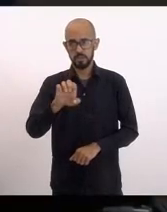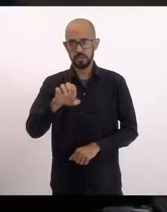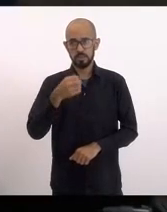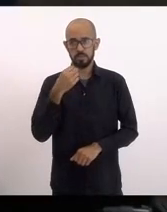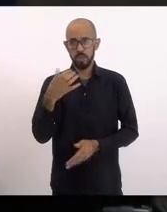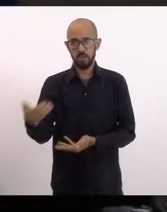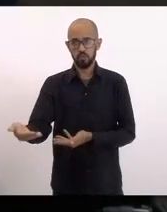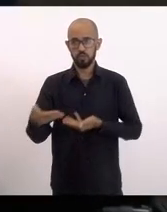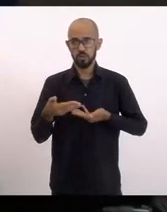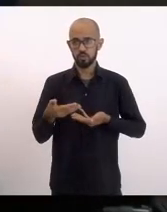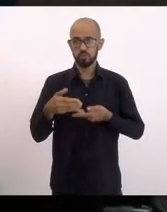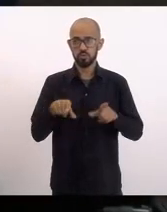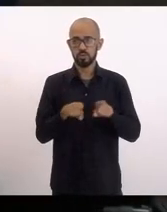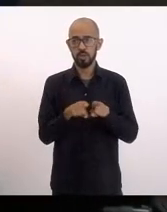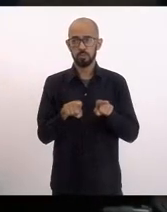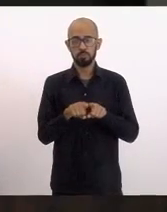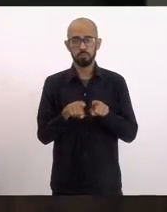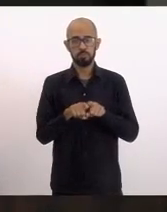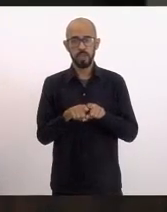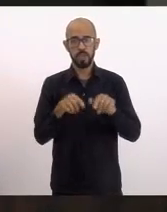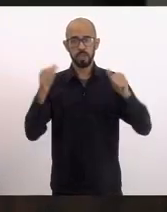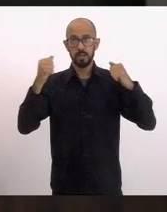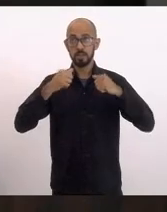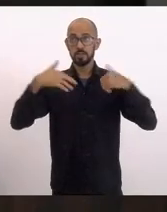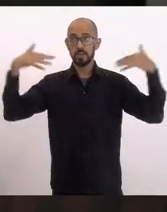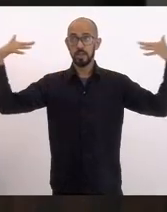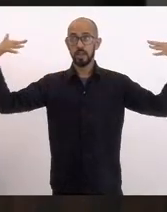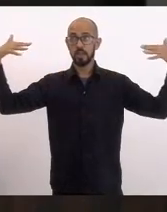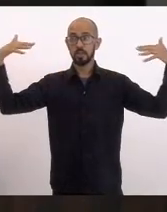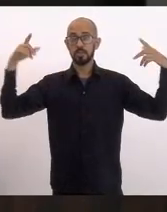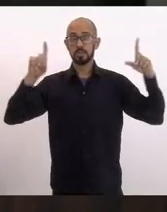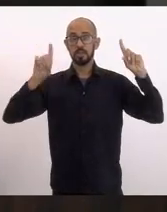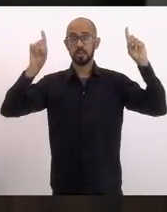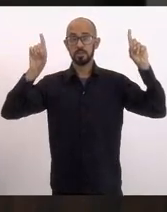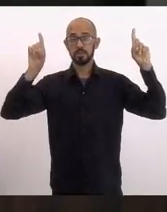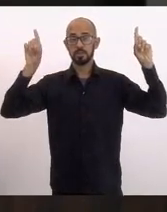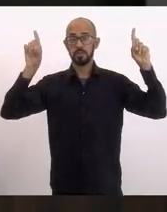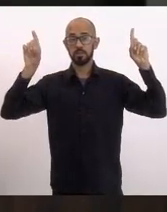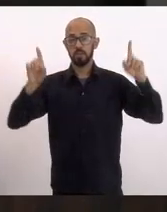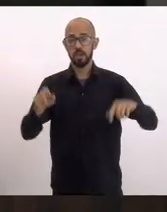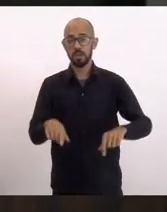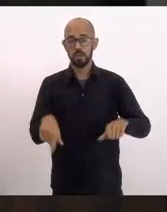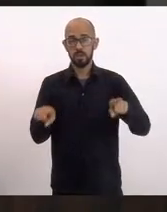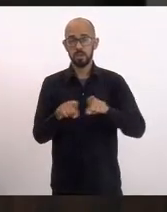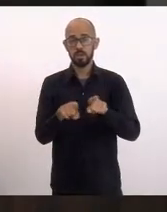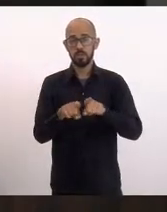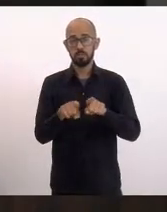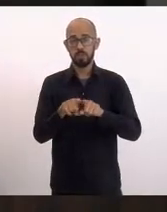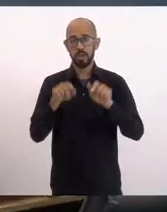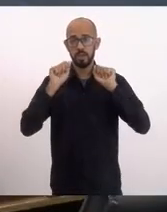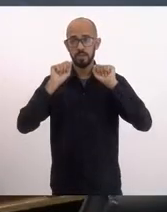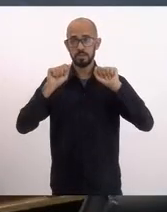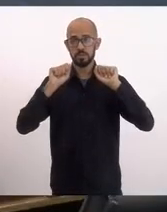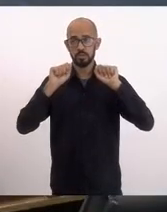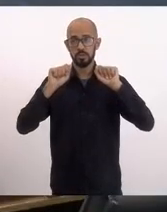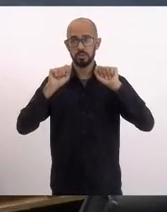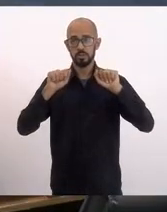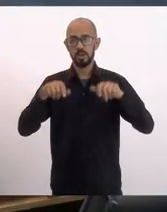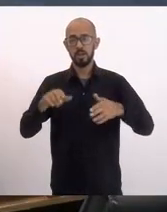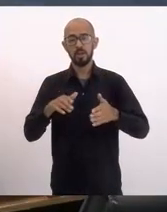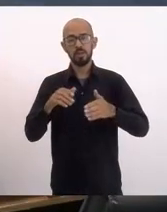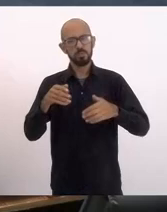Também, quem estão conosco aqui nas galerias e aqui na assessoria. Bebeto, presidente,